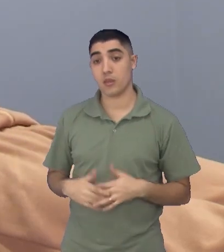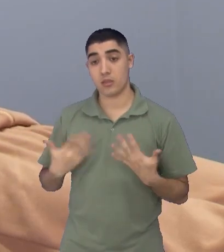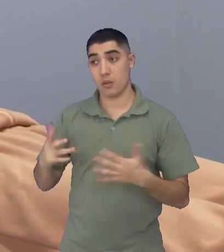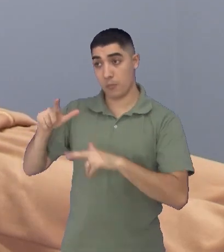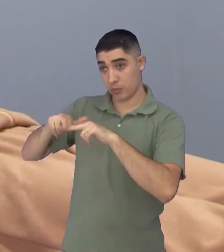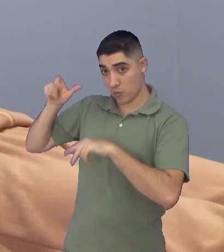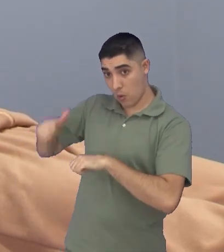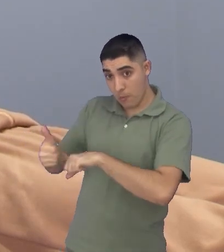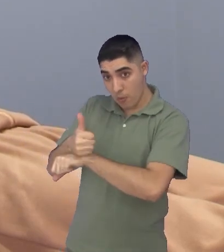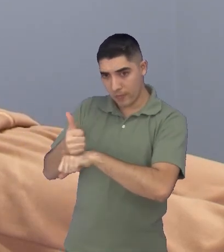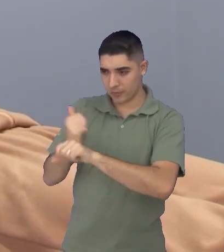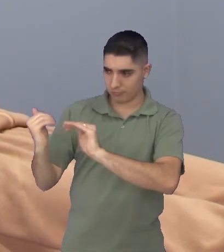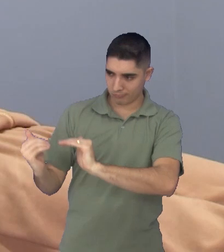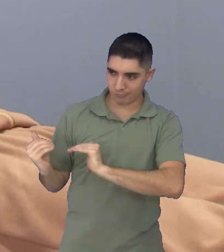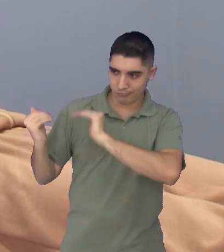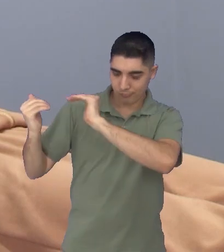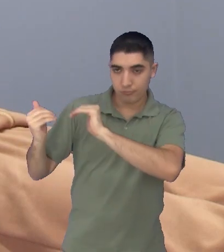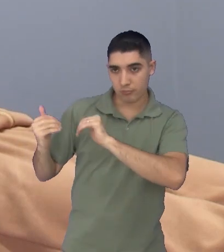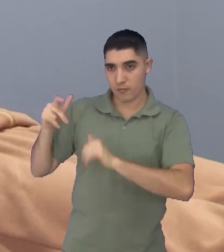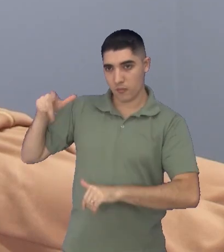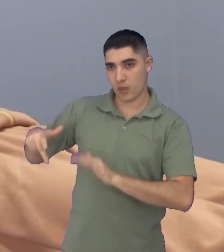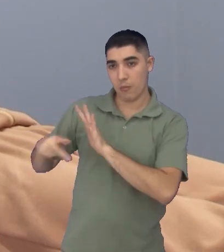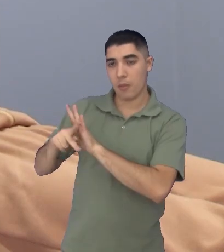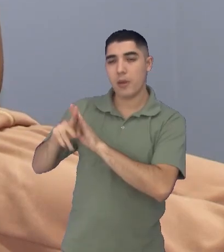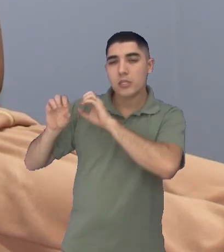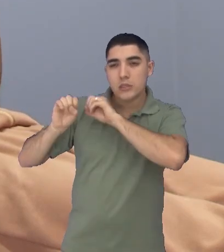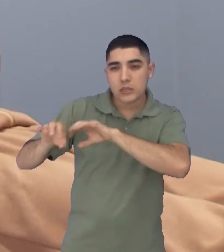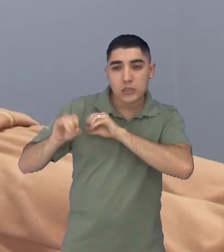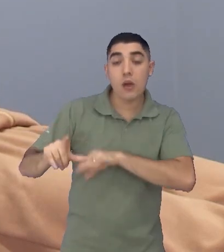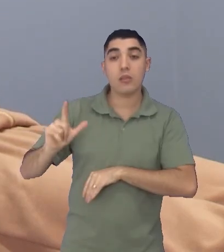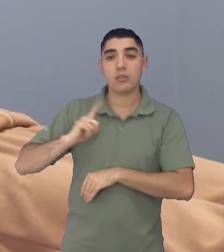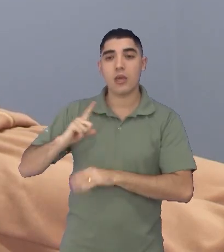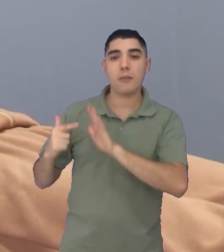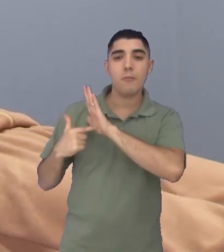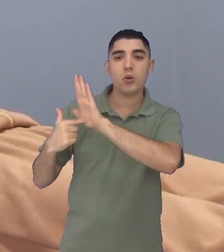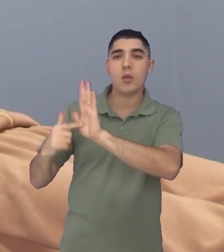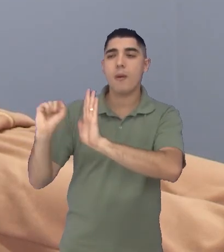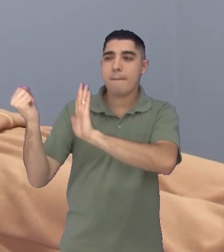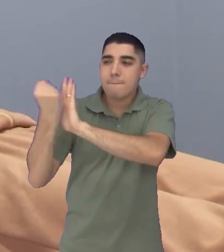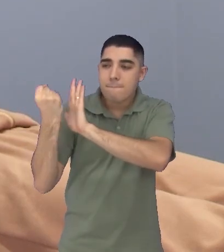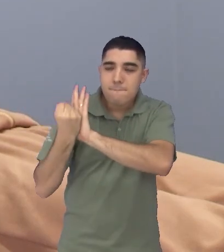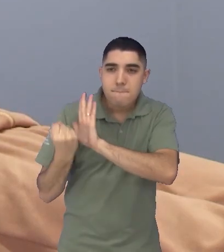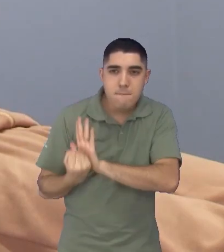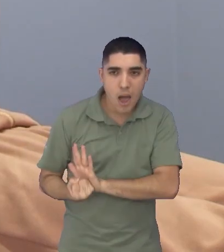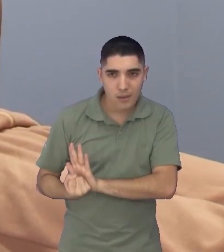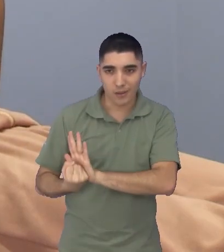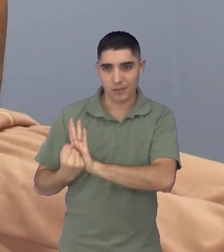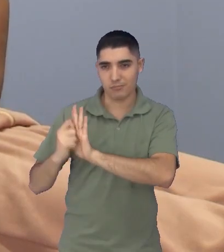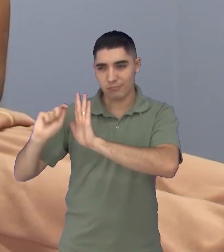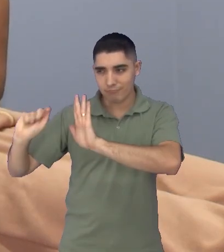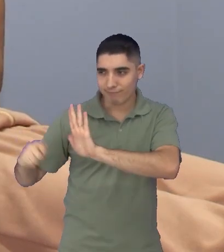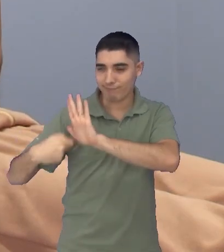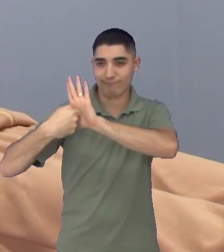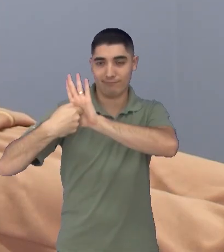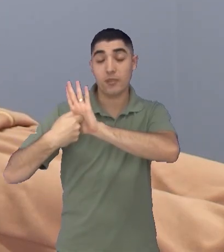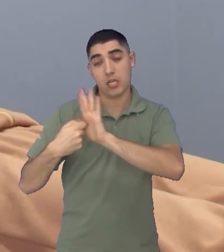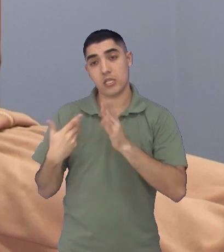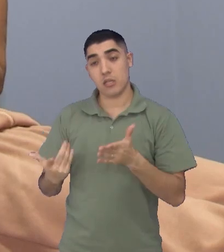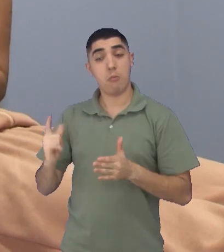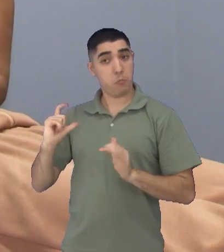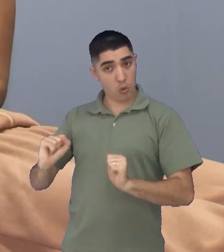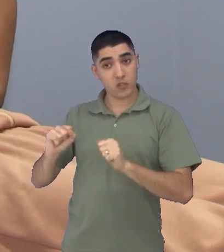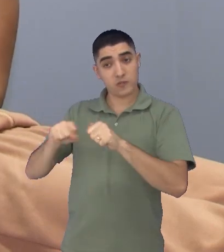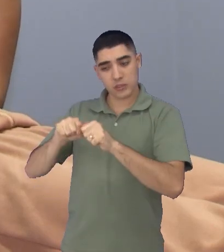reiki, deixou nos, dentro dos ensinamentos dele alguns símbolos. E dentro desses símbolos, a gente pode aplicar tanto em